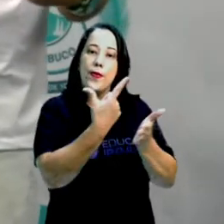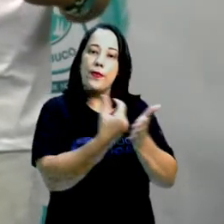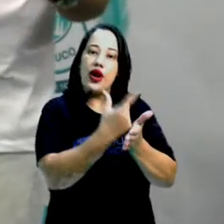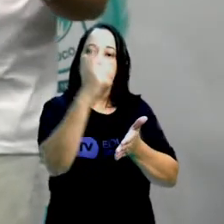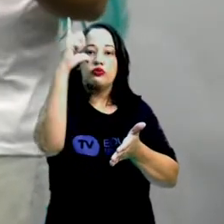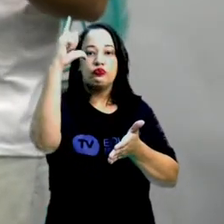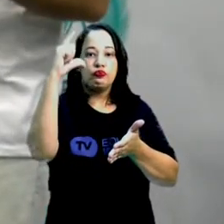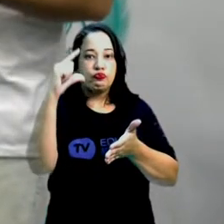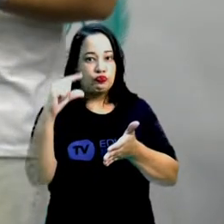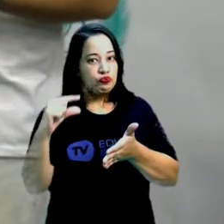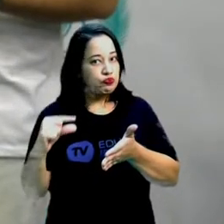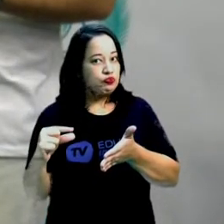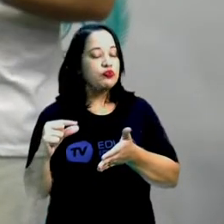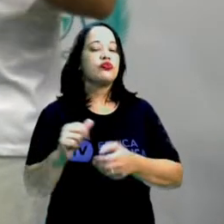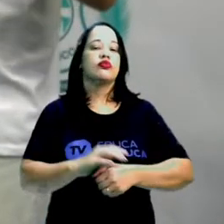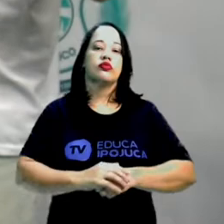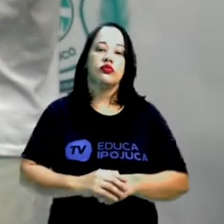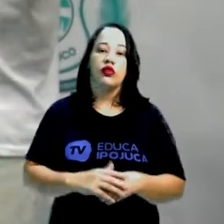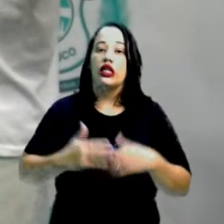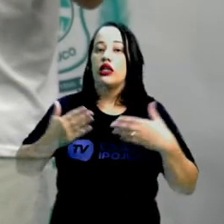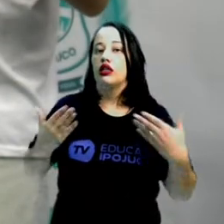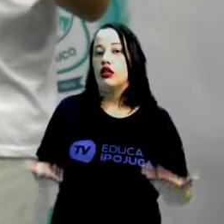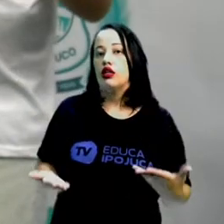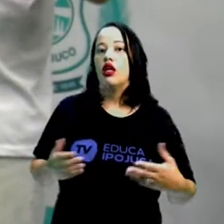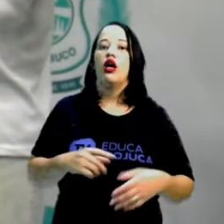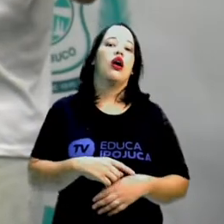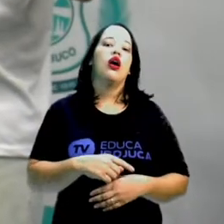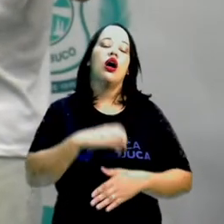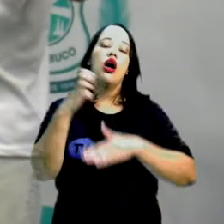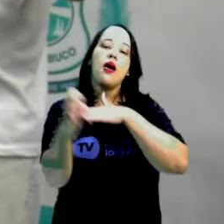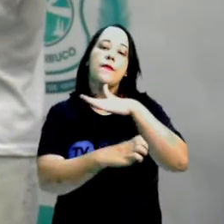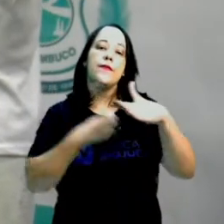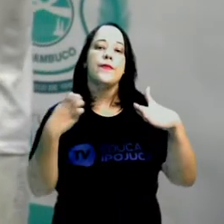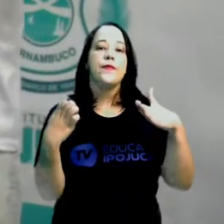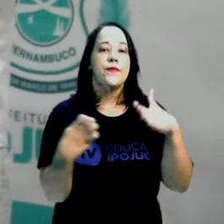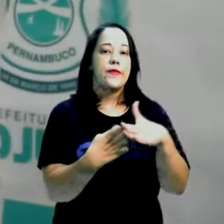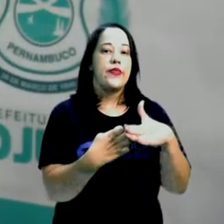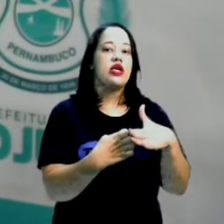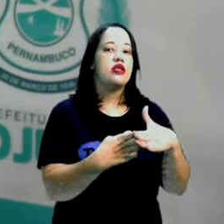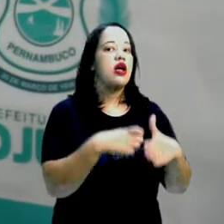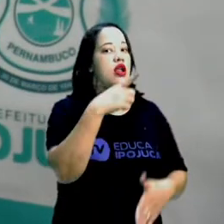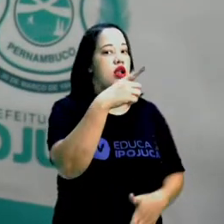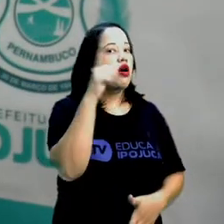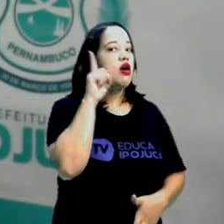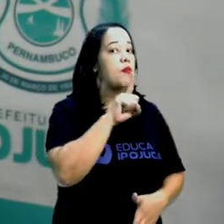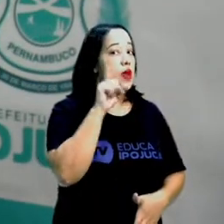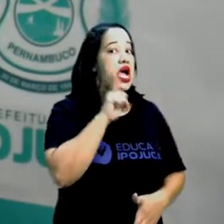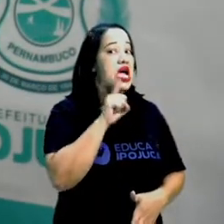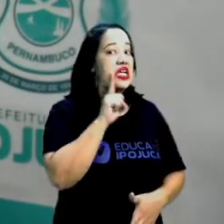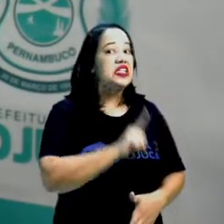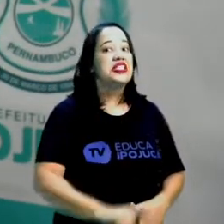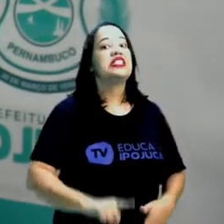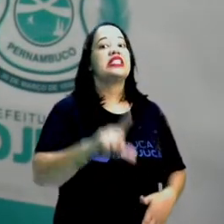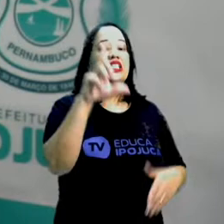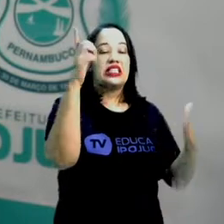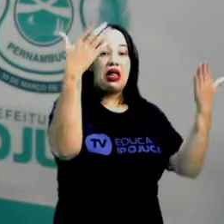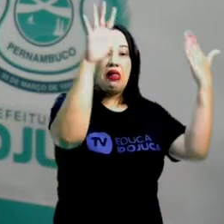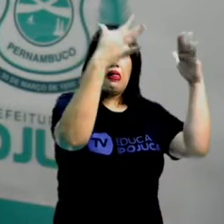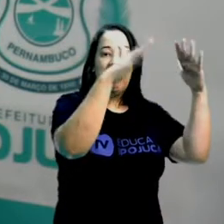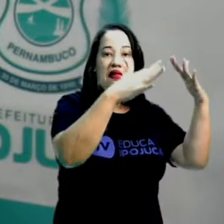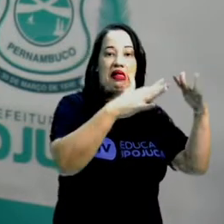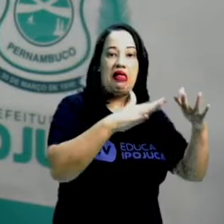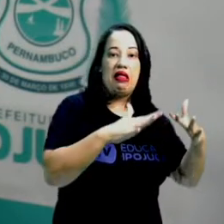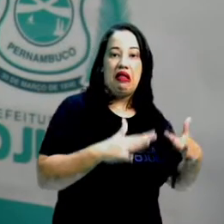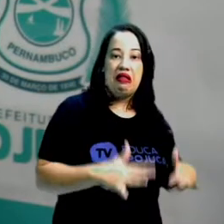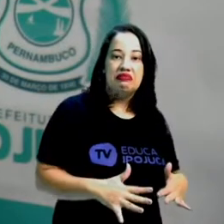nos Estados Unidos até isso vai fazer com que as empresas Americanas ela eu estava crescendo muito